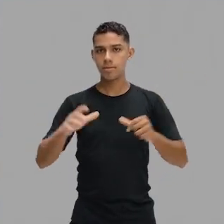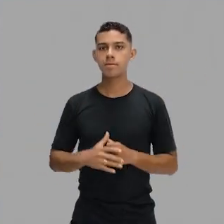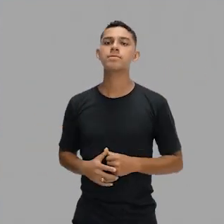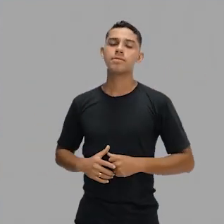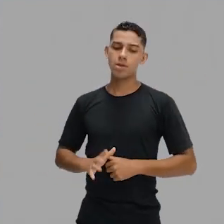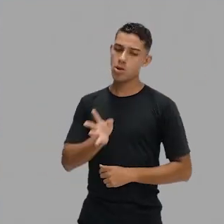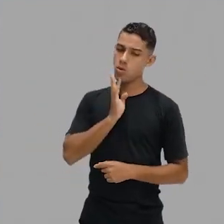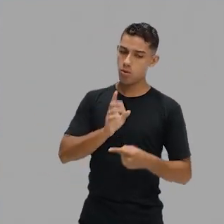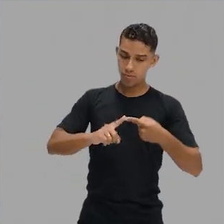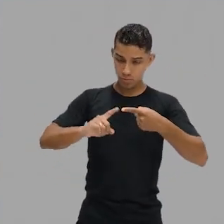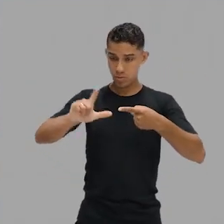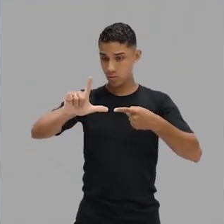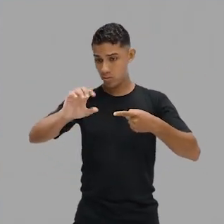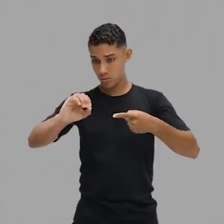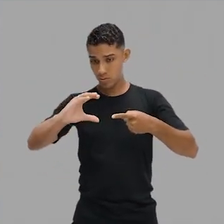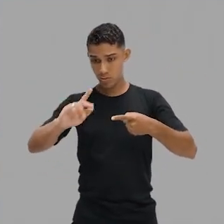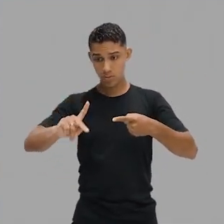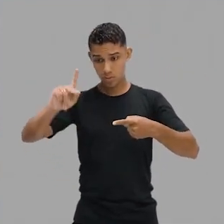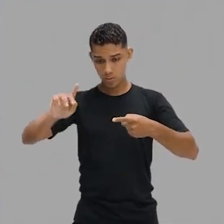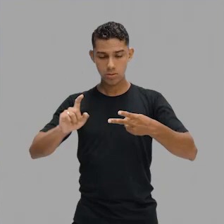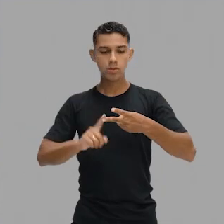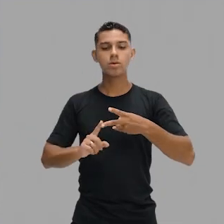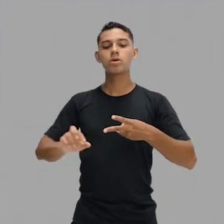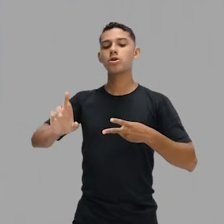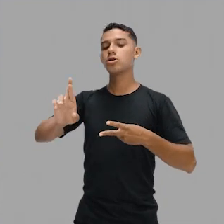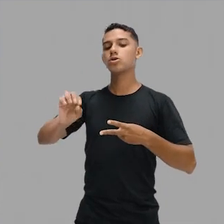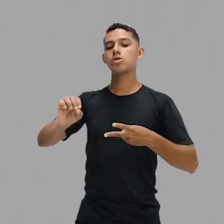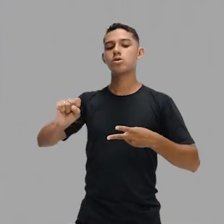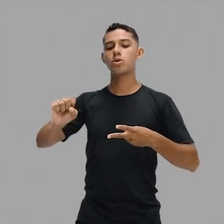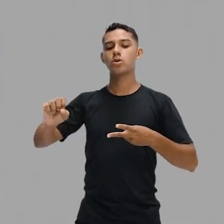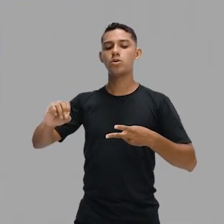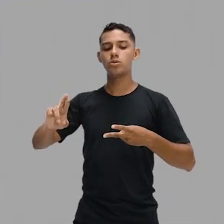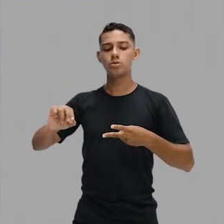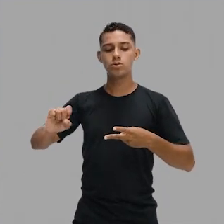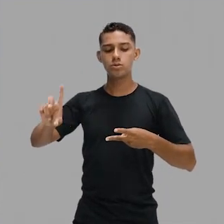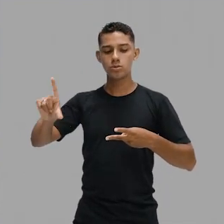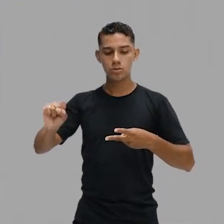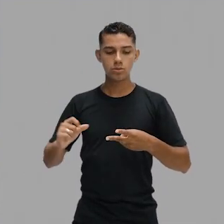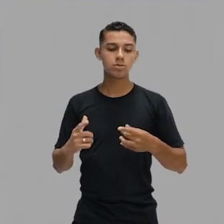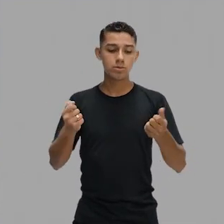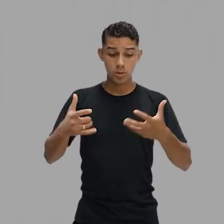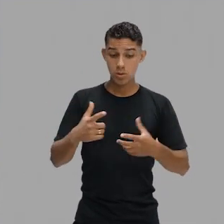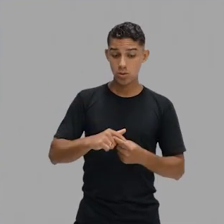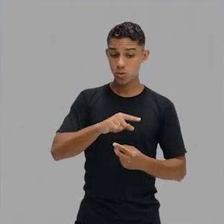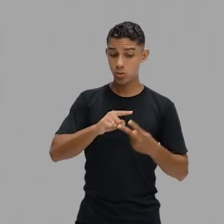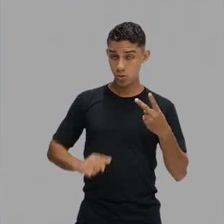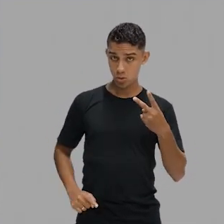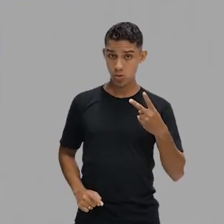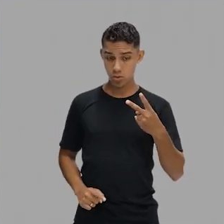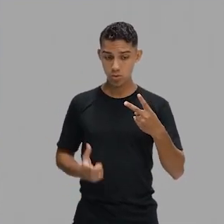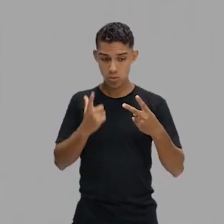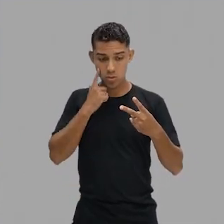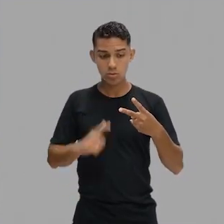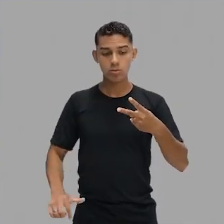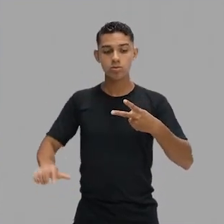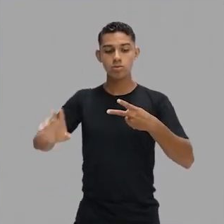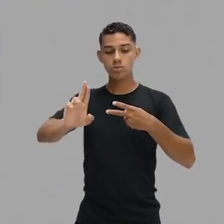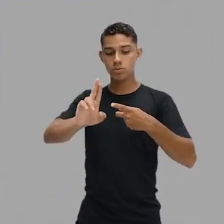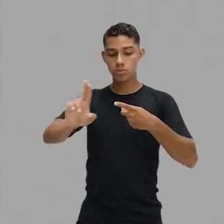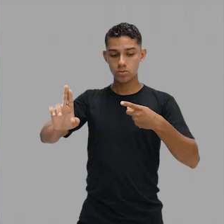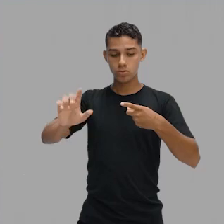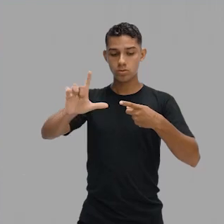conhecidos como Locke e Rousseau, certo? Então, nós temos dois autores liberais e nós temos ali uma